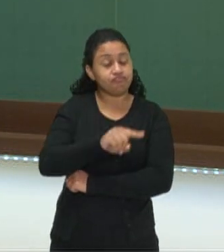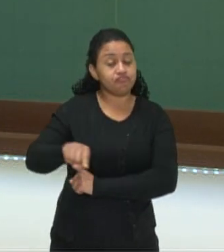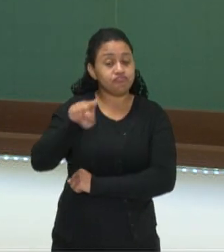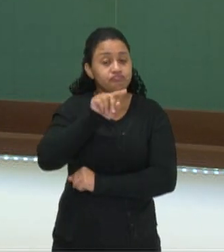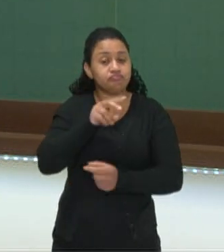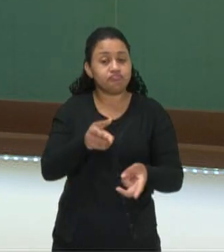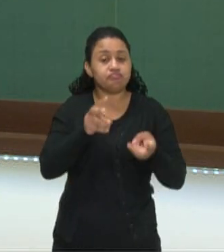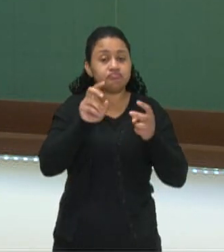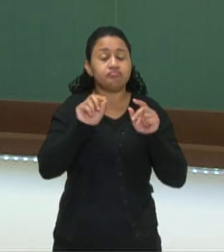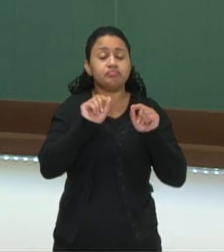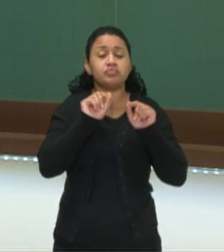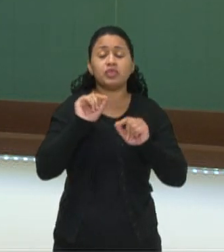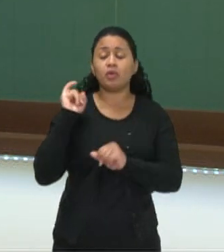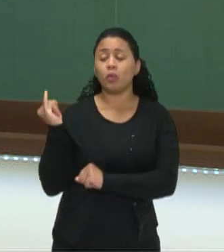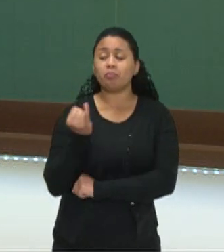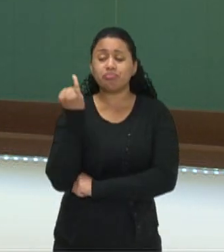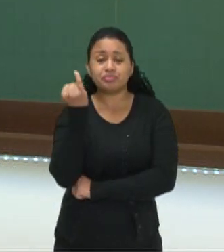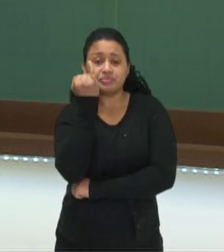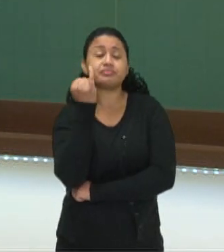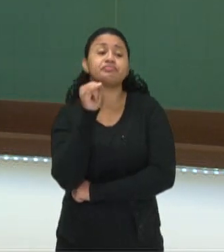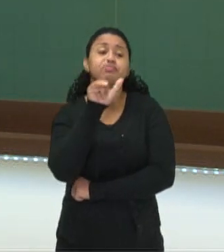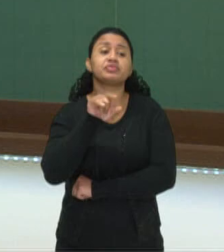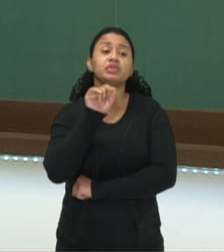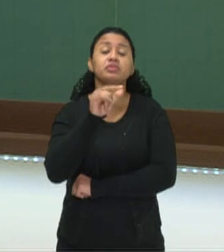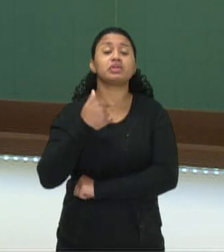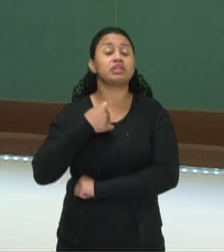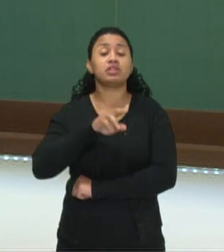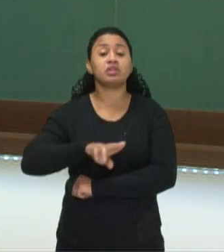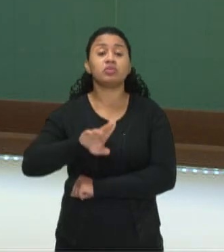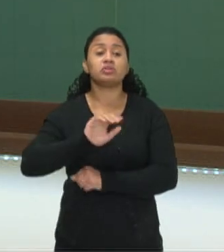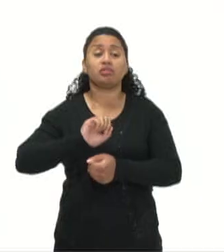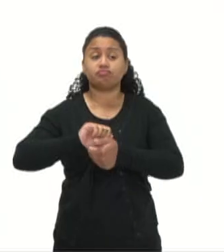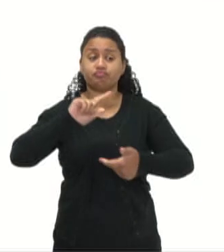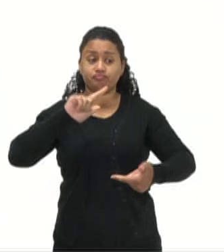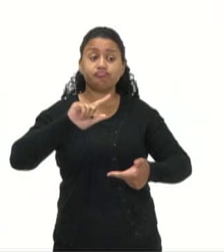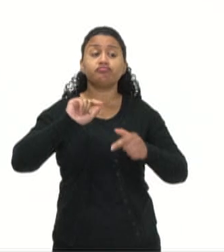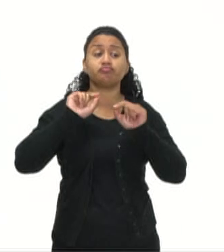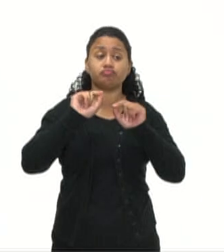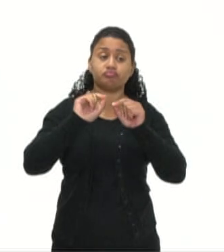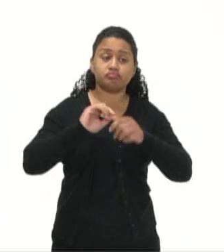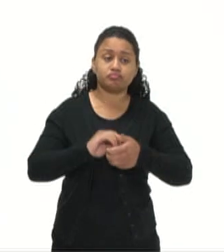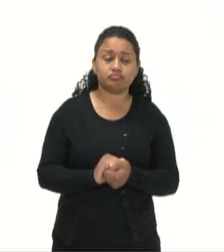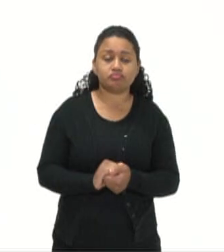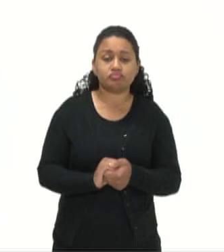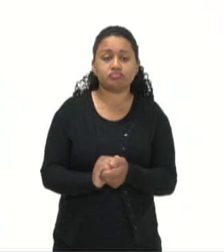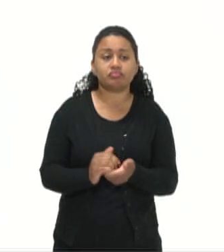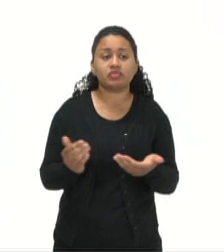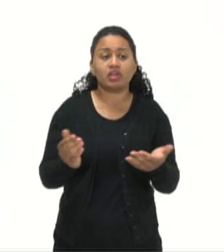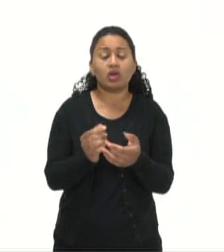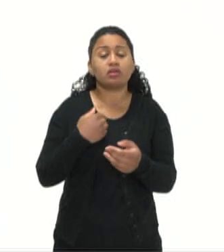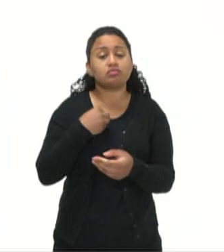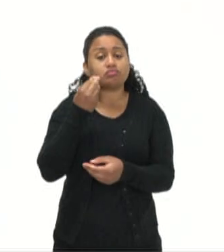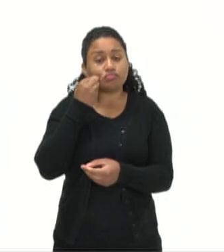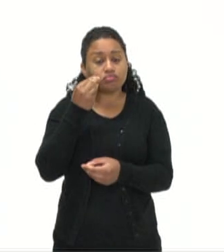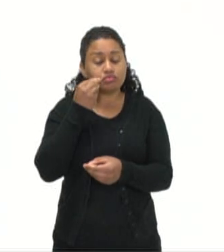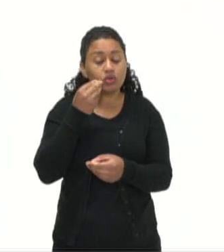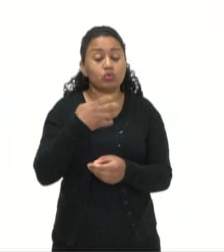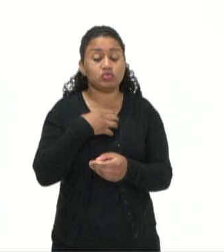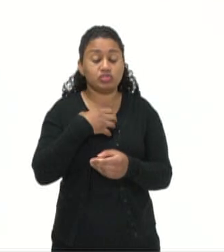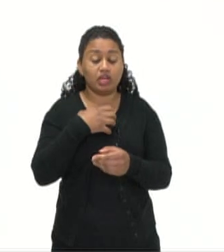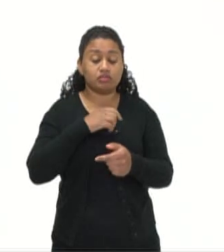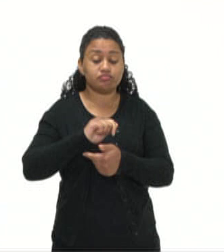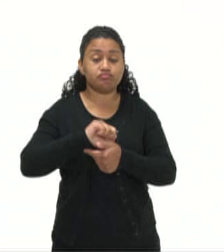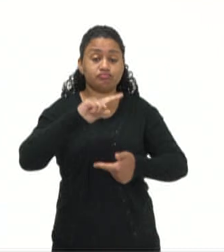verem a importância de você não utilizar a figuração. Vamos experimentar o poder das formas